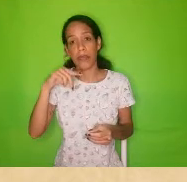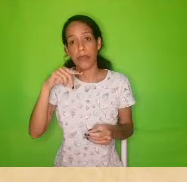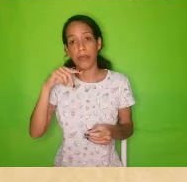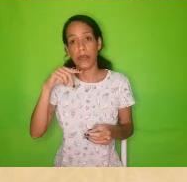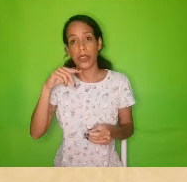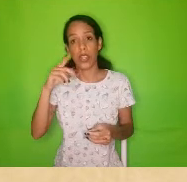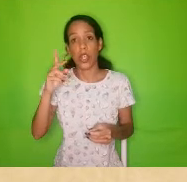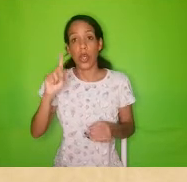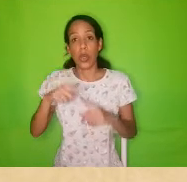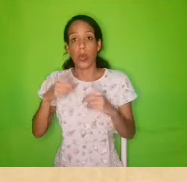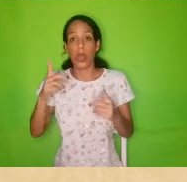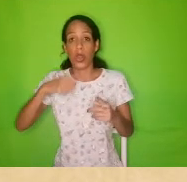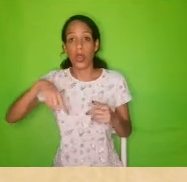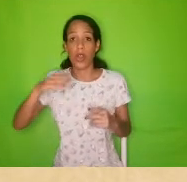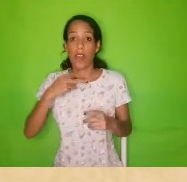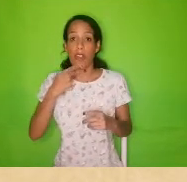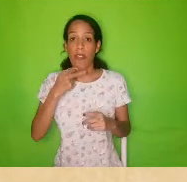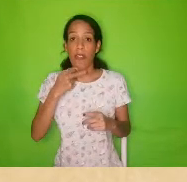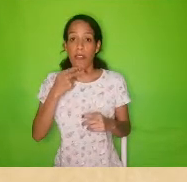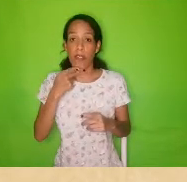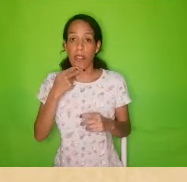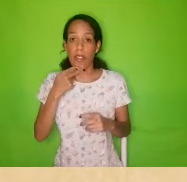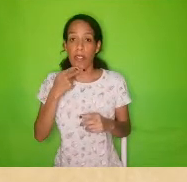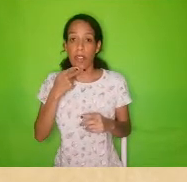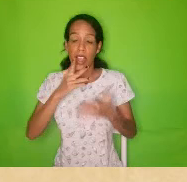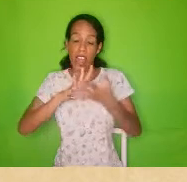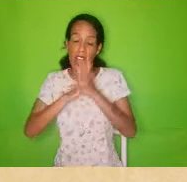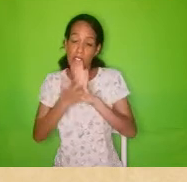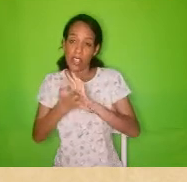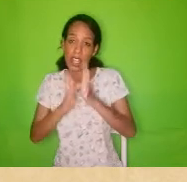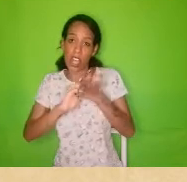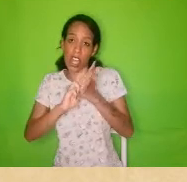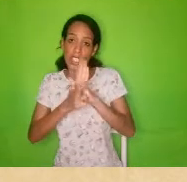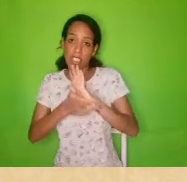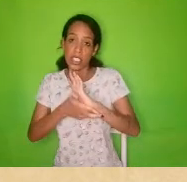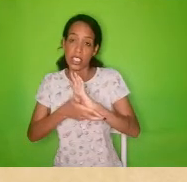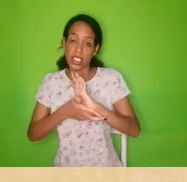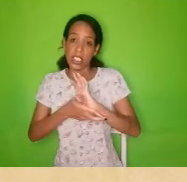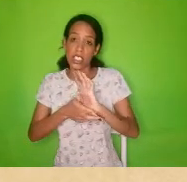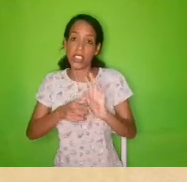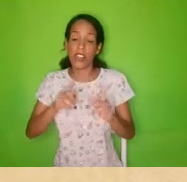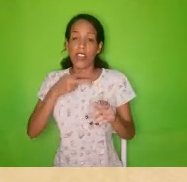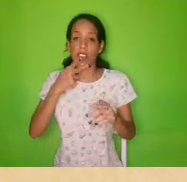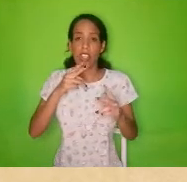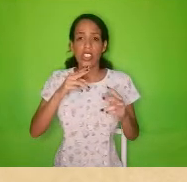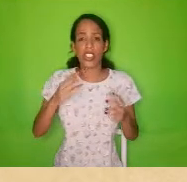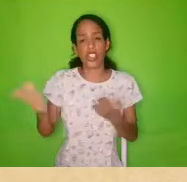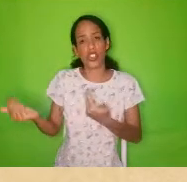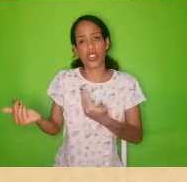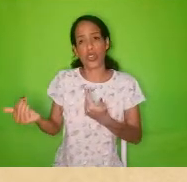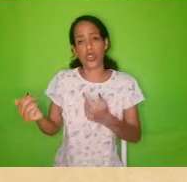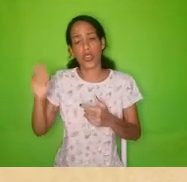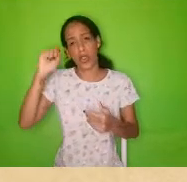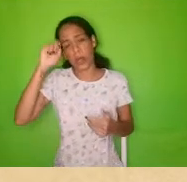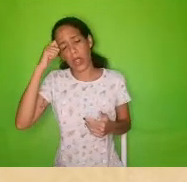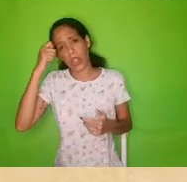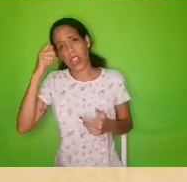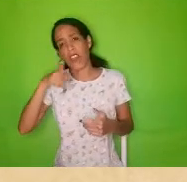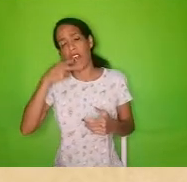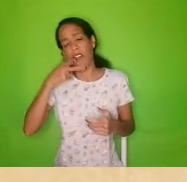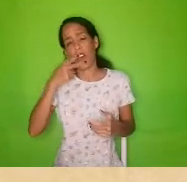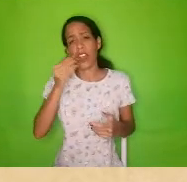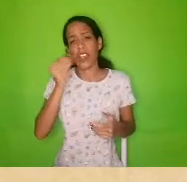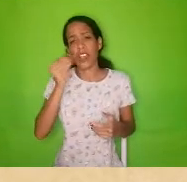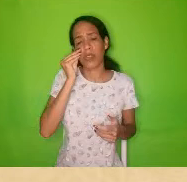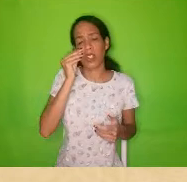fala de, né, racismo, fala de negritude, fala das experiências da população negra, a gente está muito